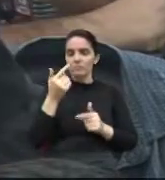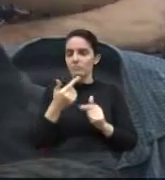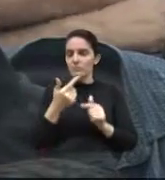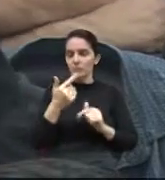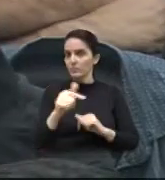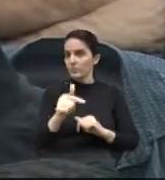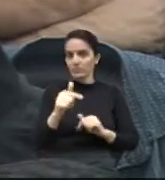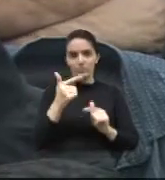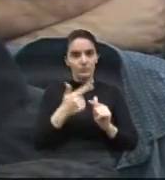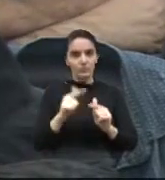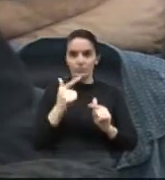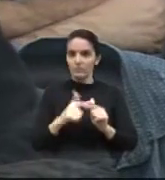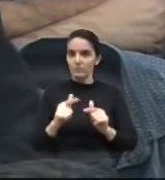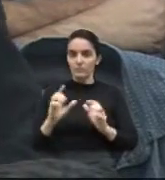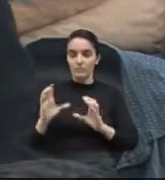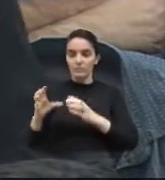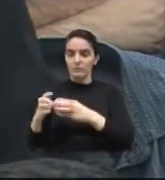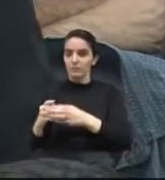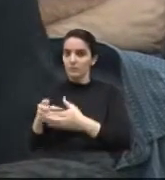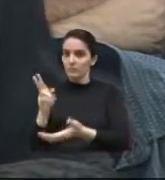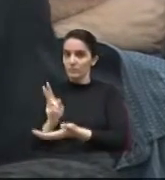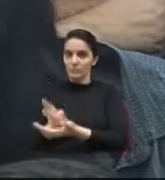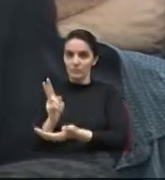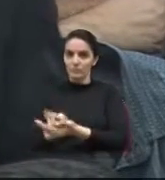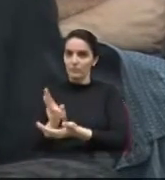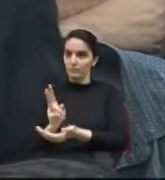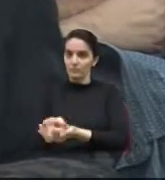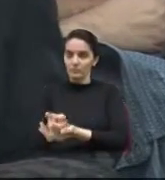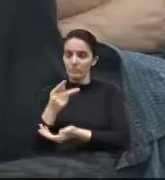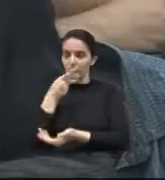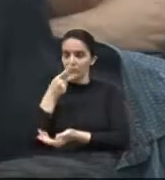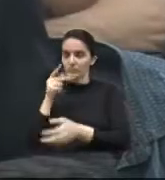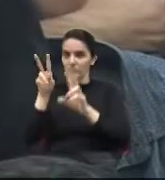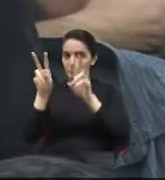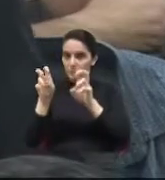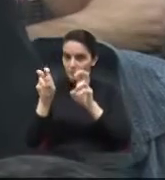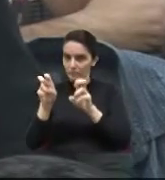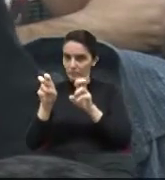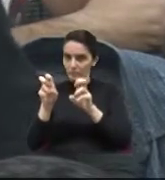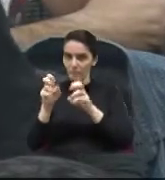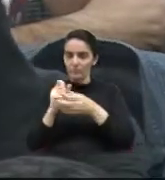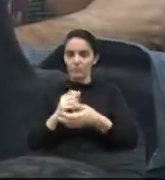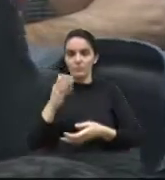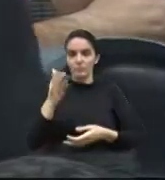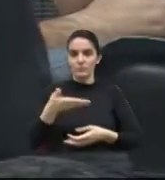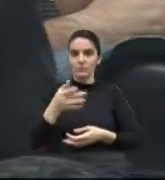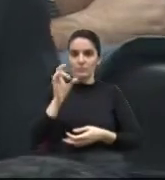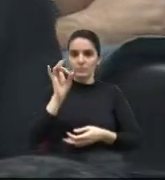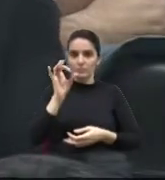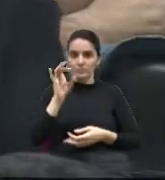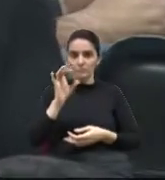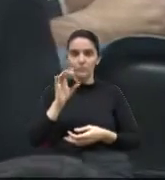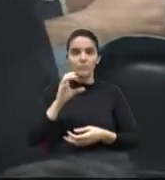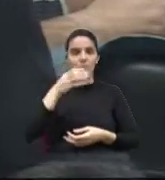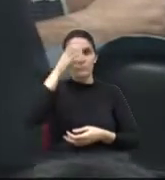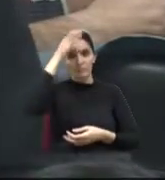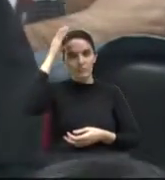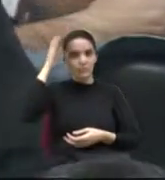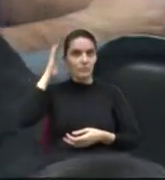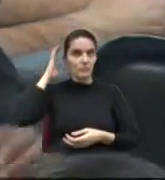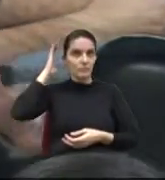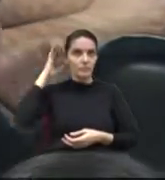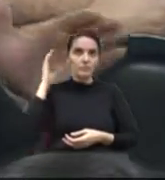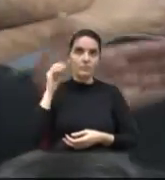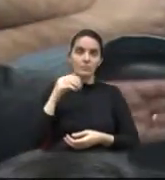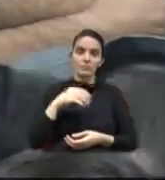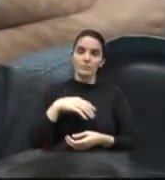tratando deste assunto, né? Por enquanto está nas mãos da vereadora Carolina Pontes, que solicitou a